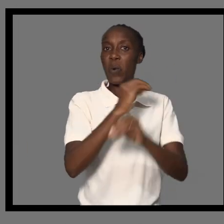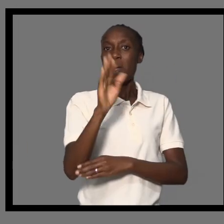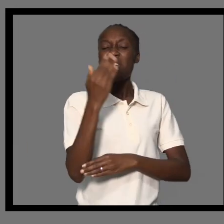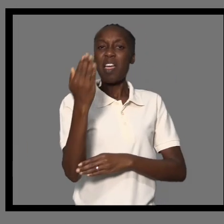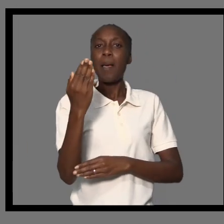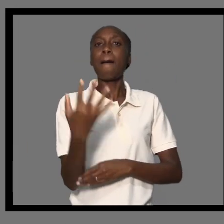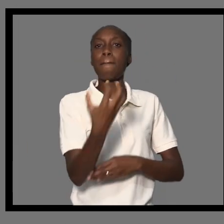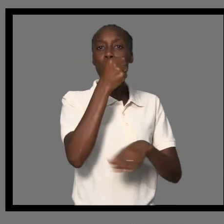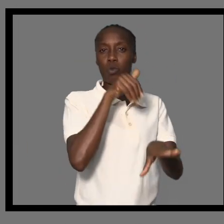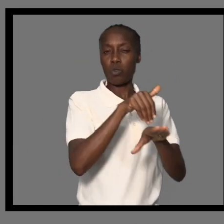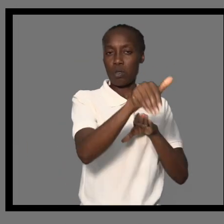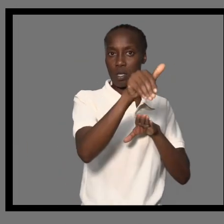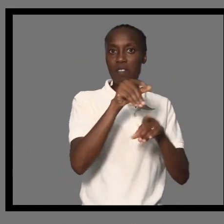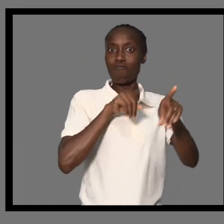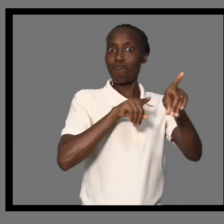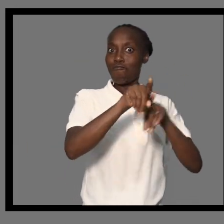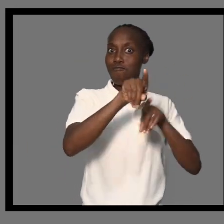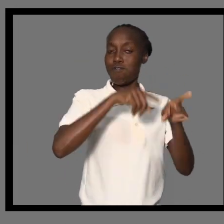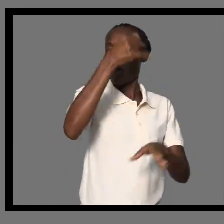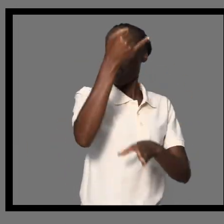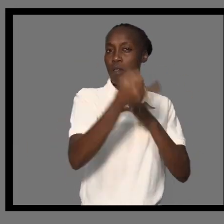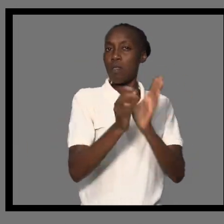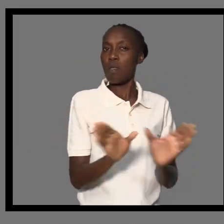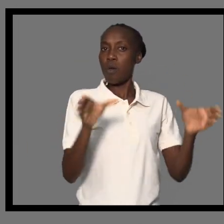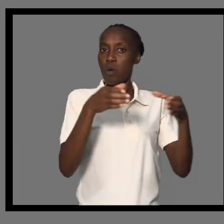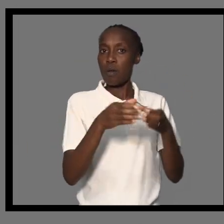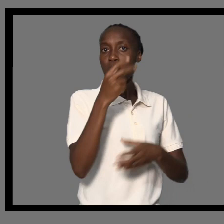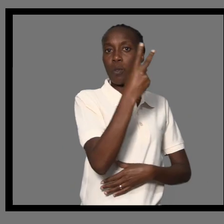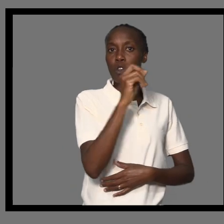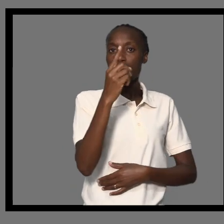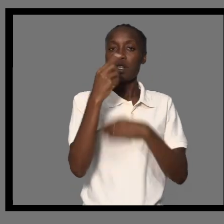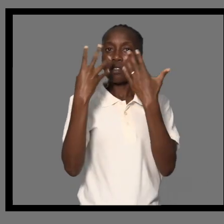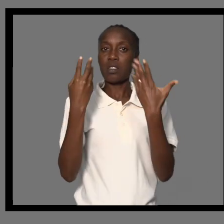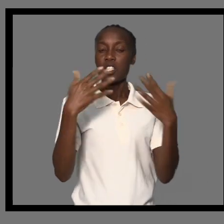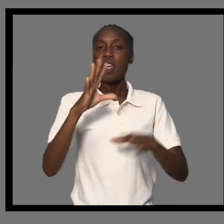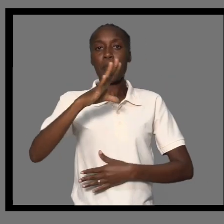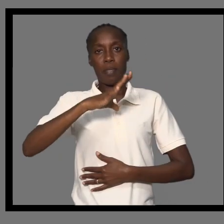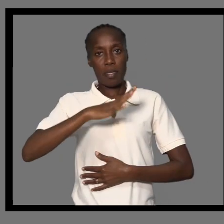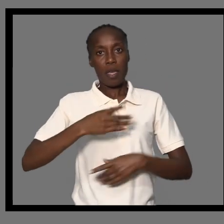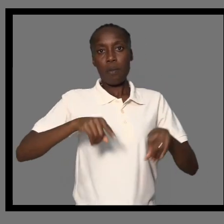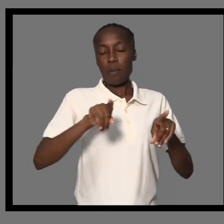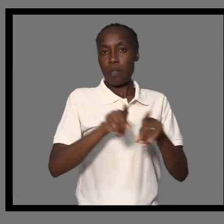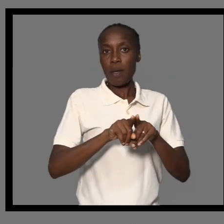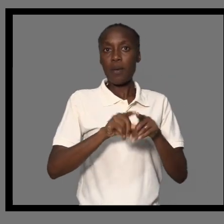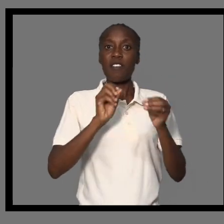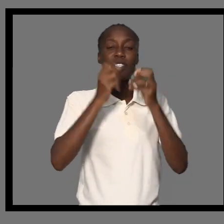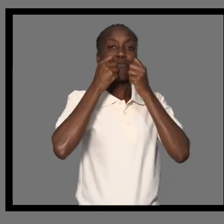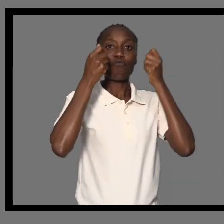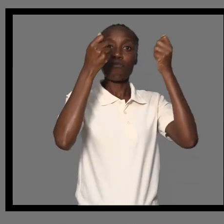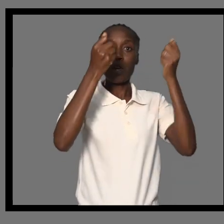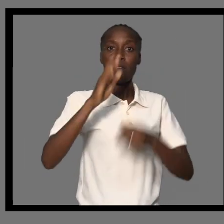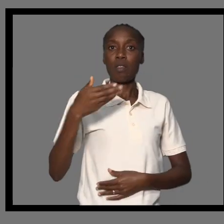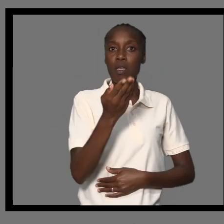para se manter na prova. O fim do Moçambola 2019 foi marcado ainda pela entrega do